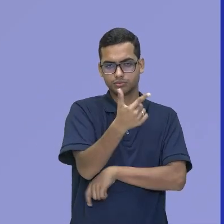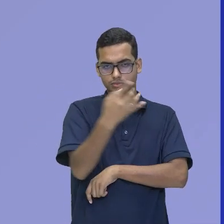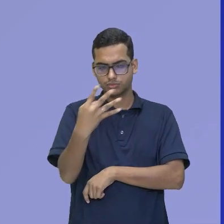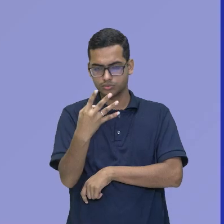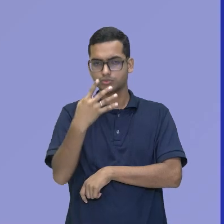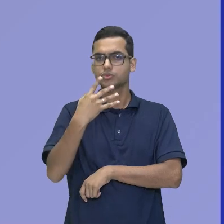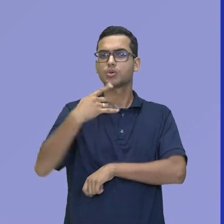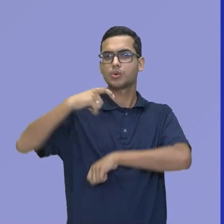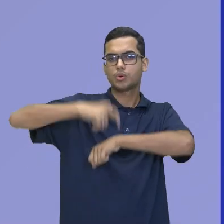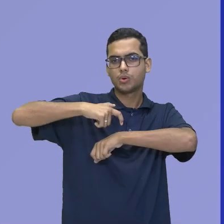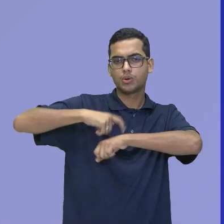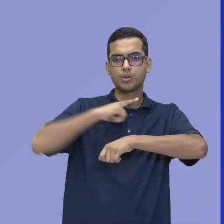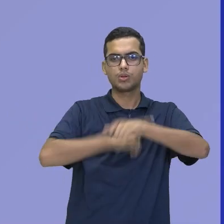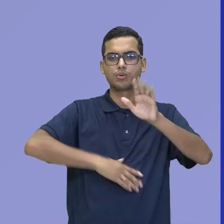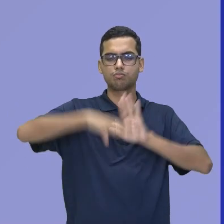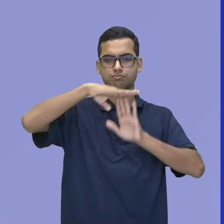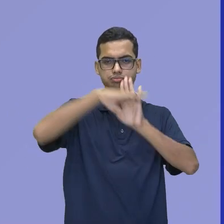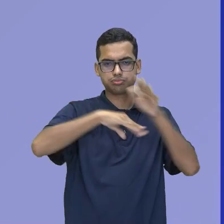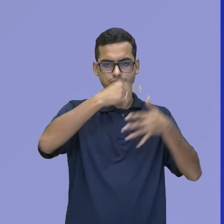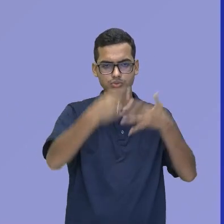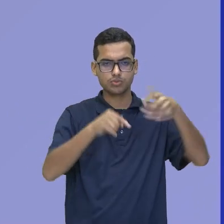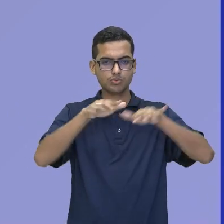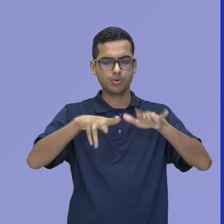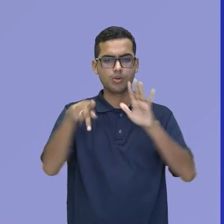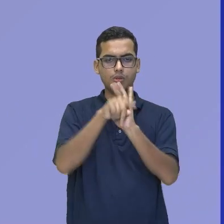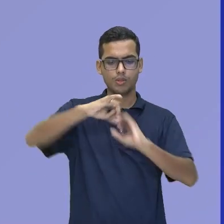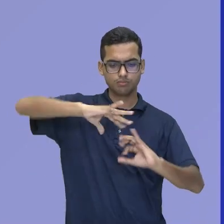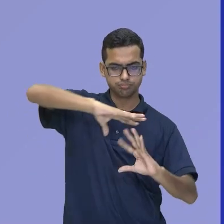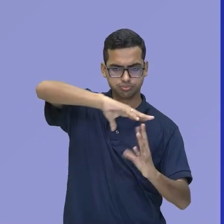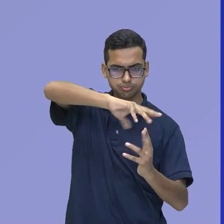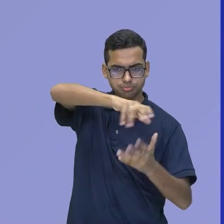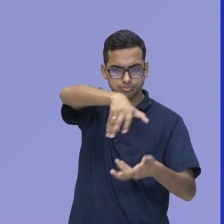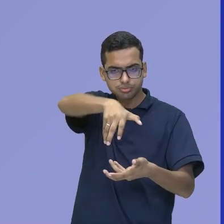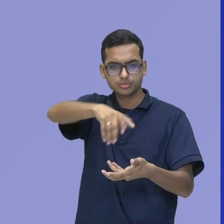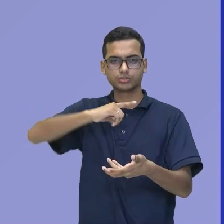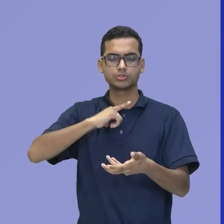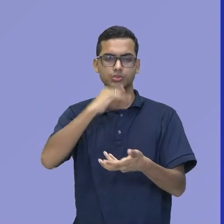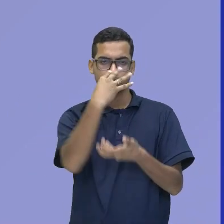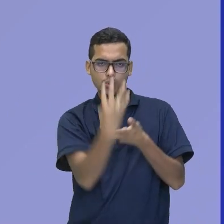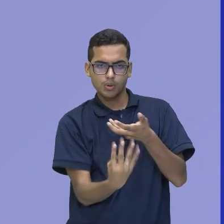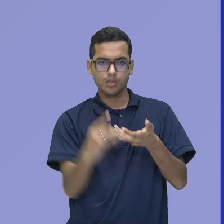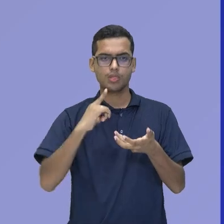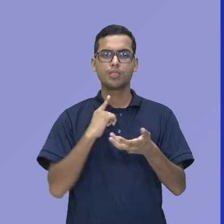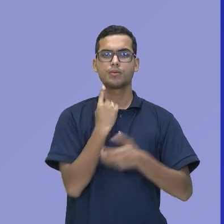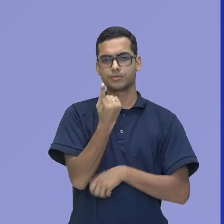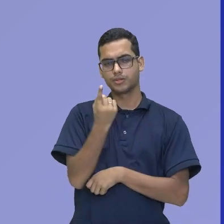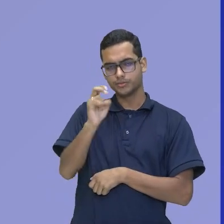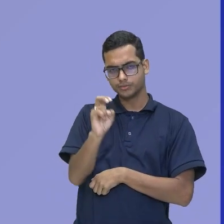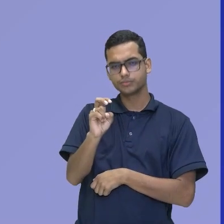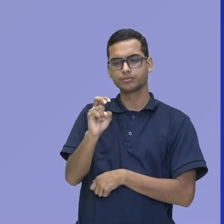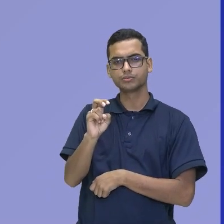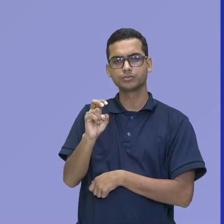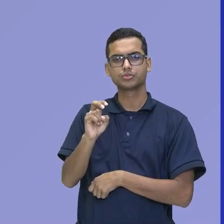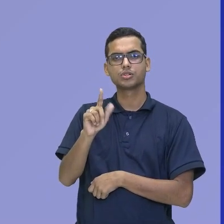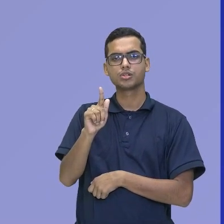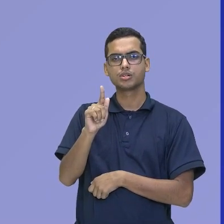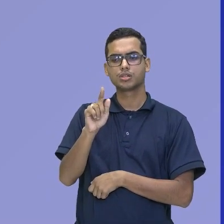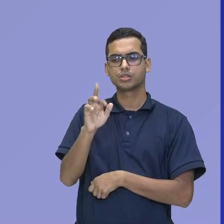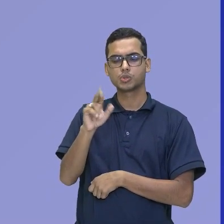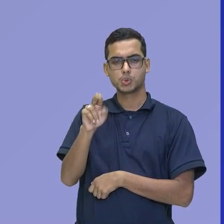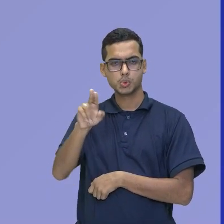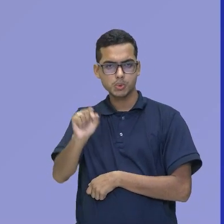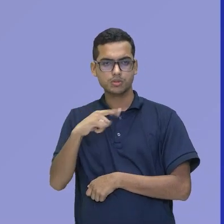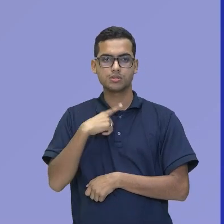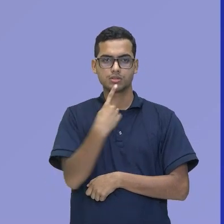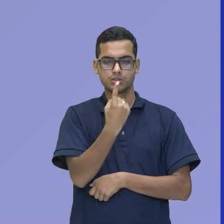horário, estabelecidas com base no movimento de rotação da Terra. Cada fuso mede 15 graus da circunferência terrestre,